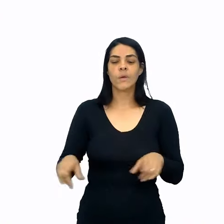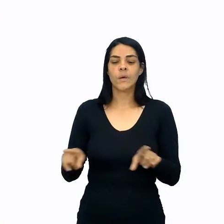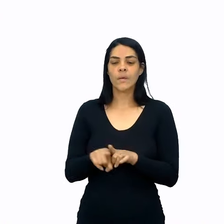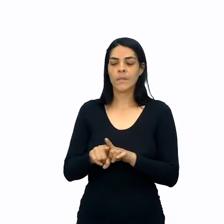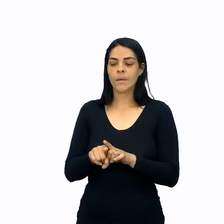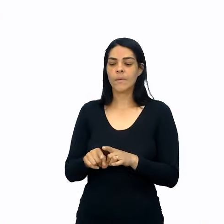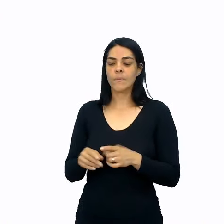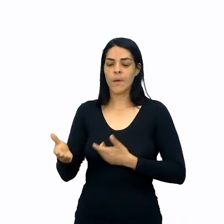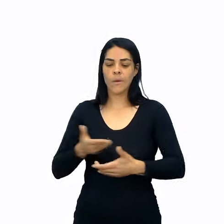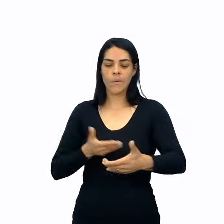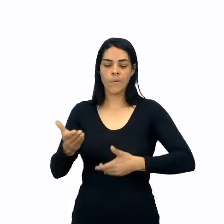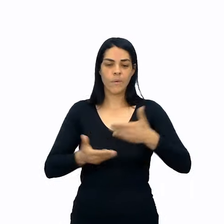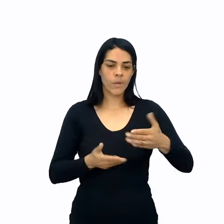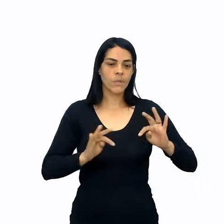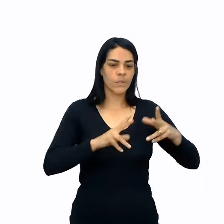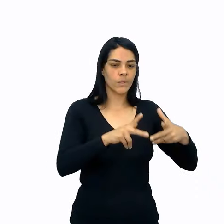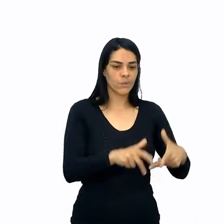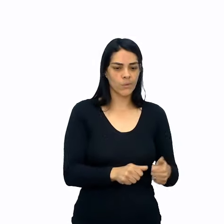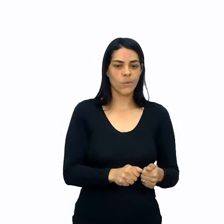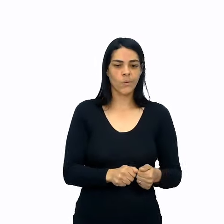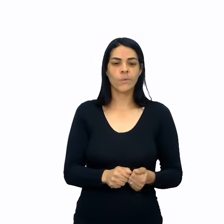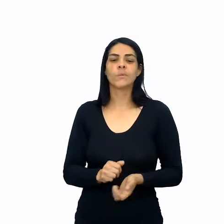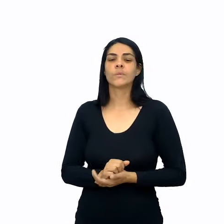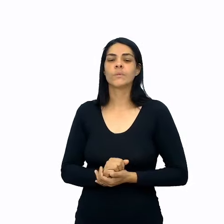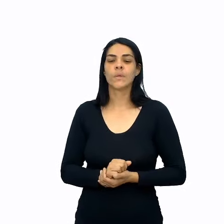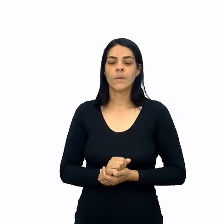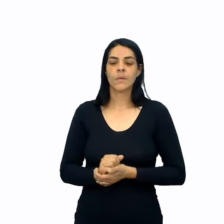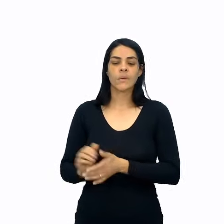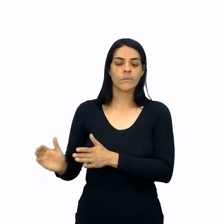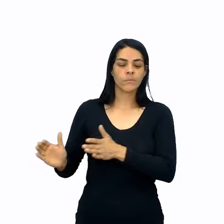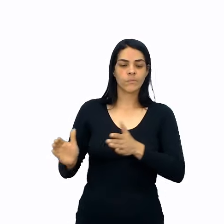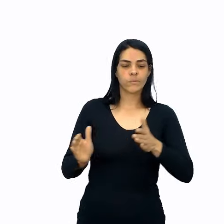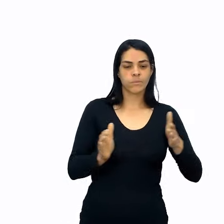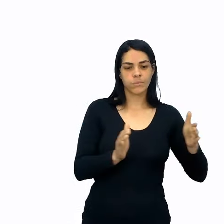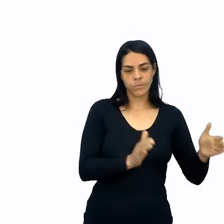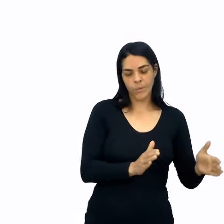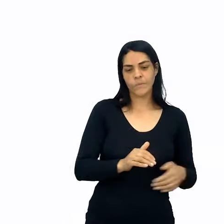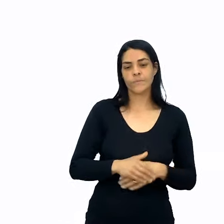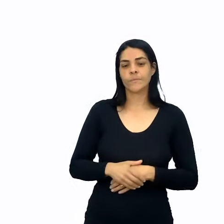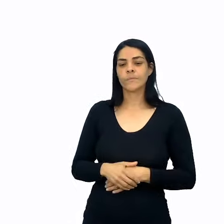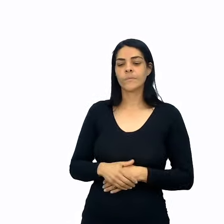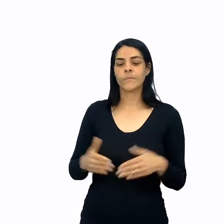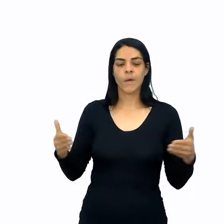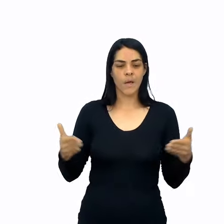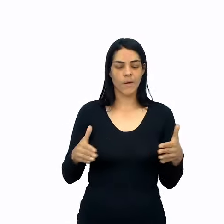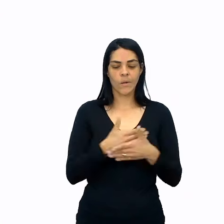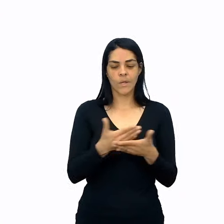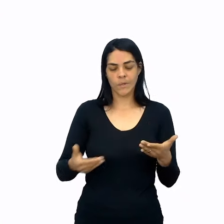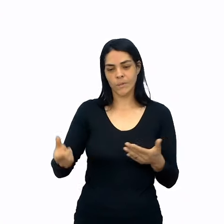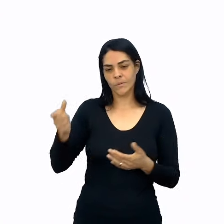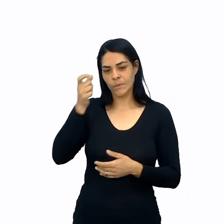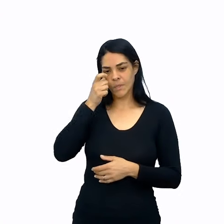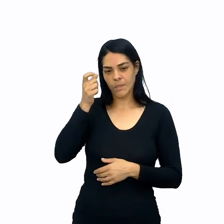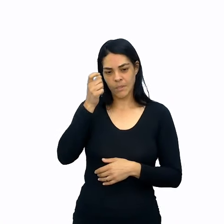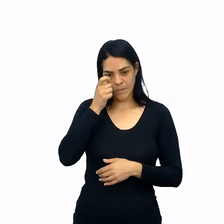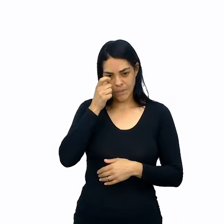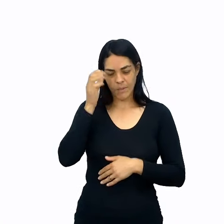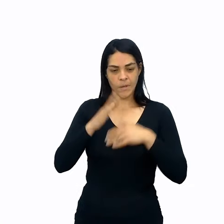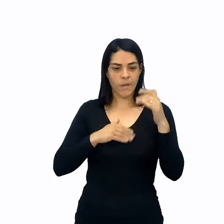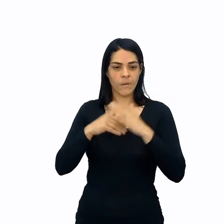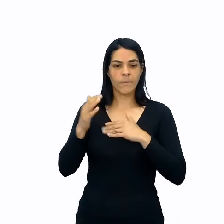em todos esses segmentos. A seguir, nós vamos agora analisar a habilidade